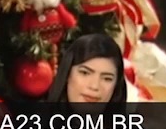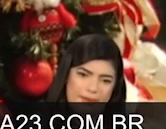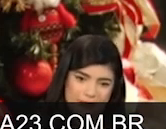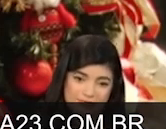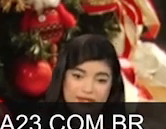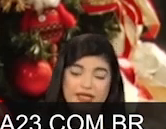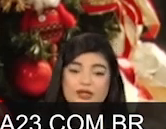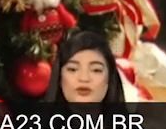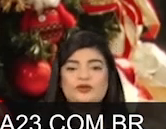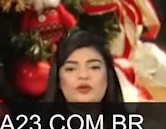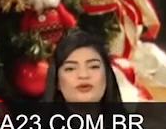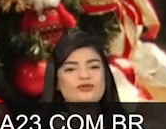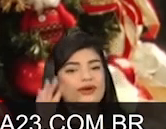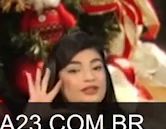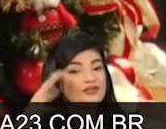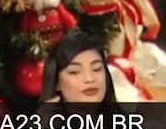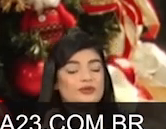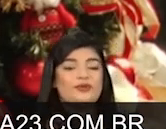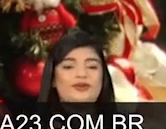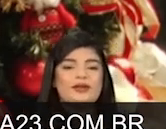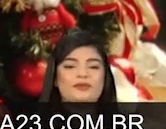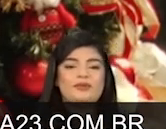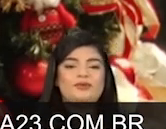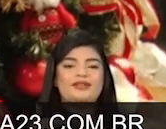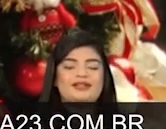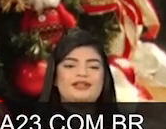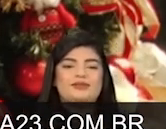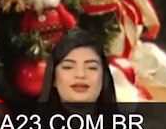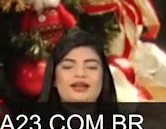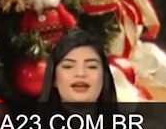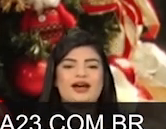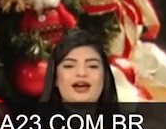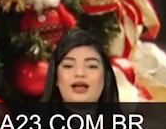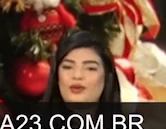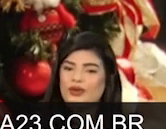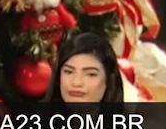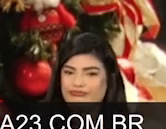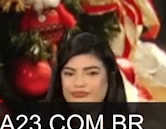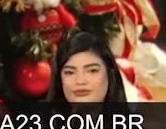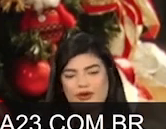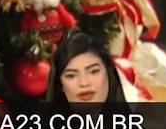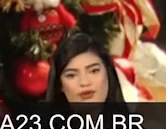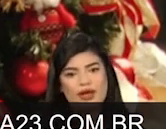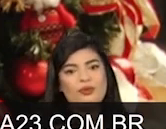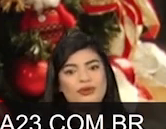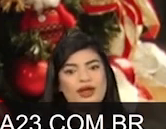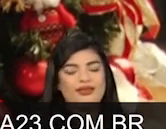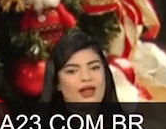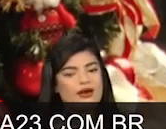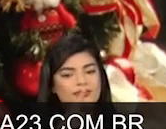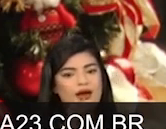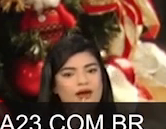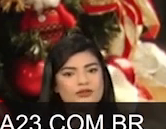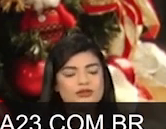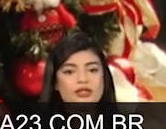Então nós resolvemos fazer a parte de aluguel, que é uma coisa que deu muito certo.